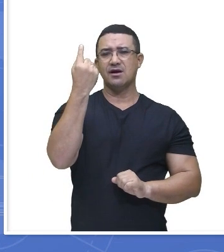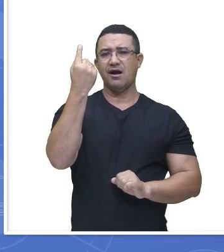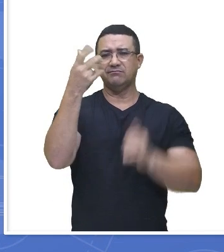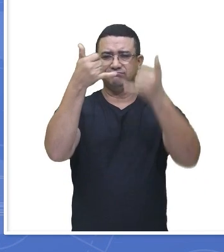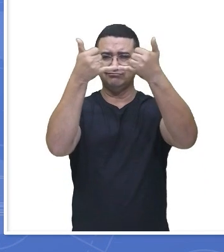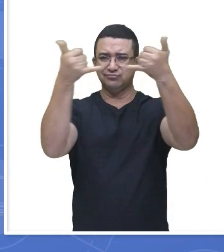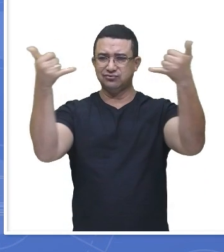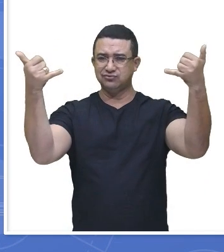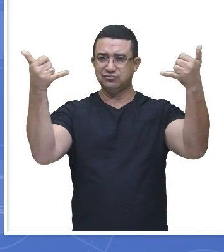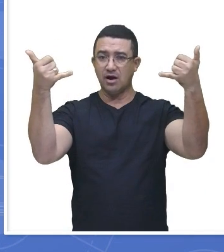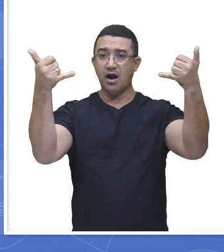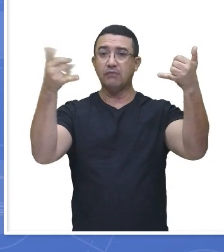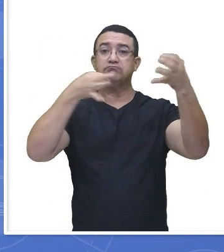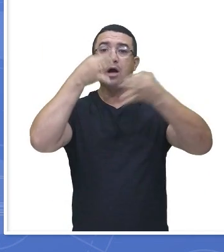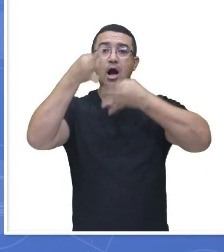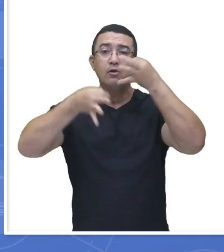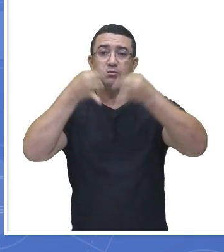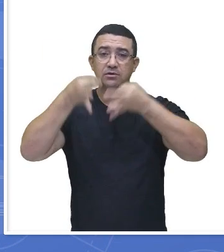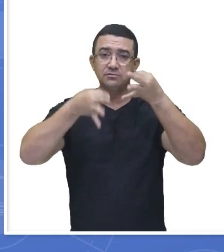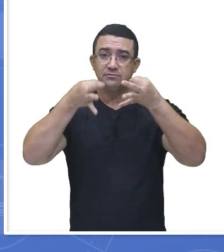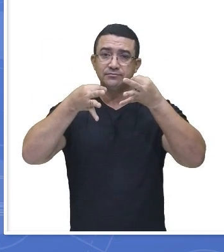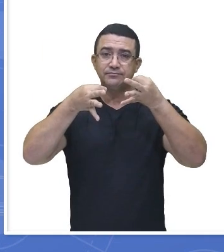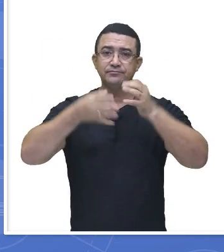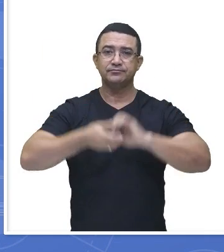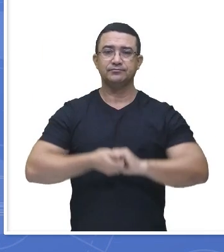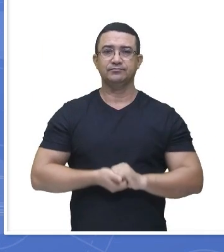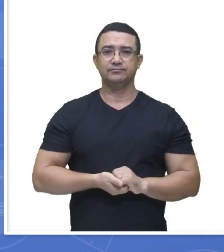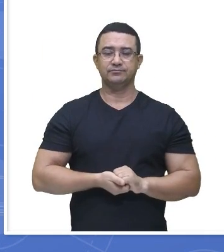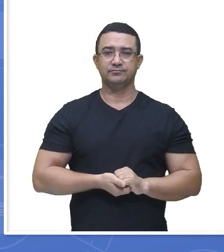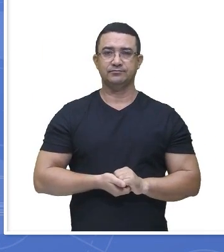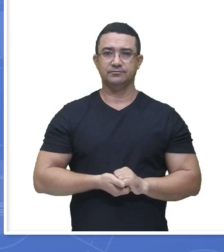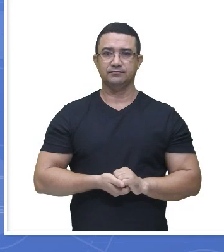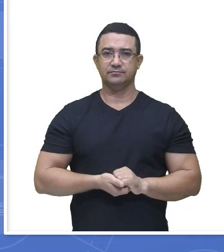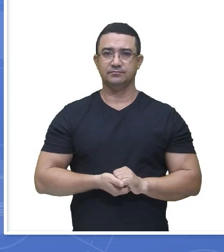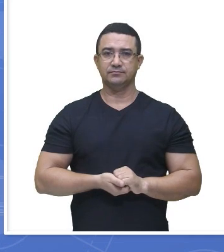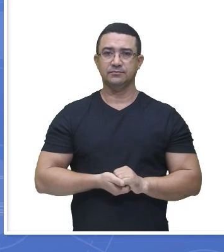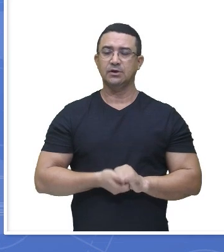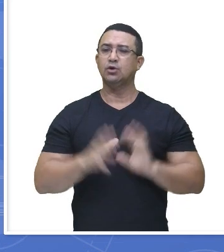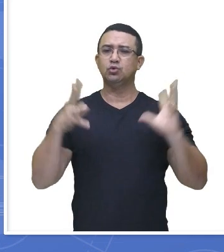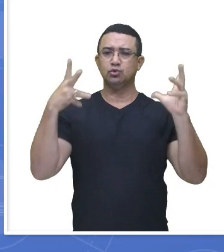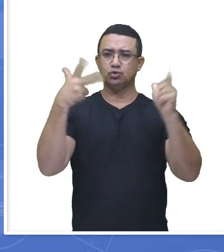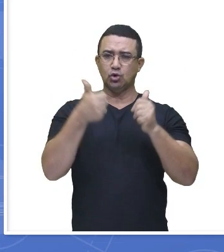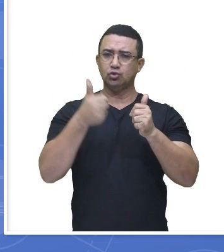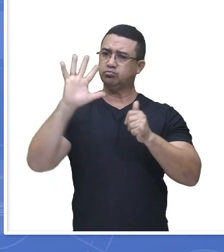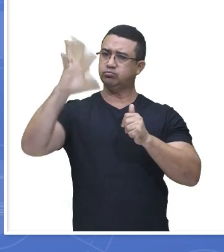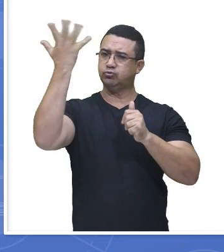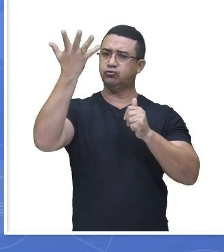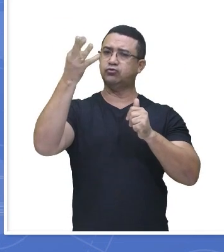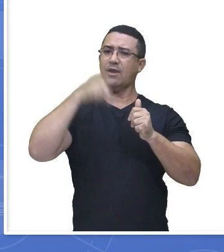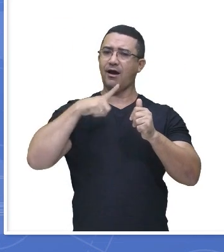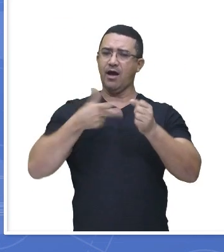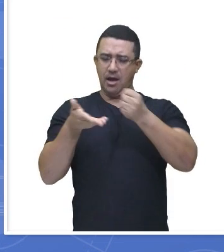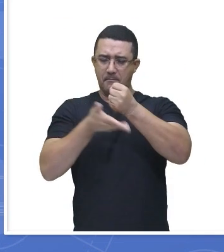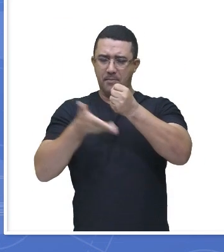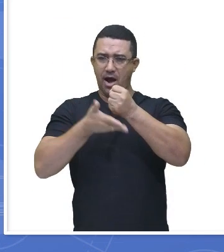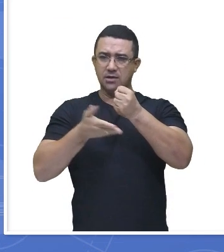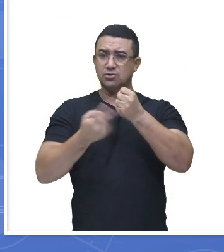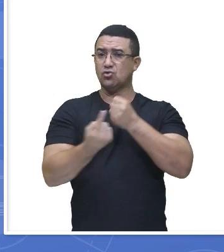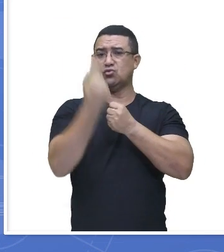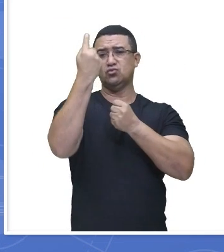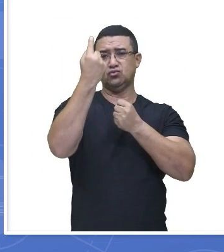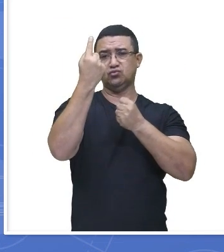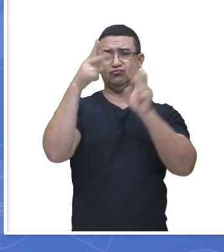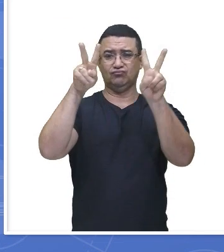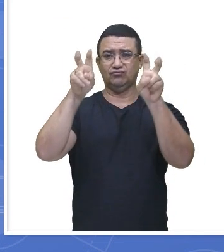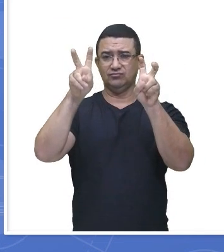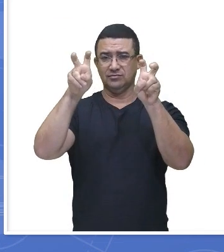argumental. Lembra que eu falei ontem? Os igarapés correm para um único rio, todos os hechos, eles estão baseados no único, né?